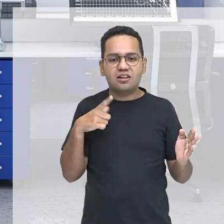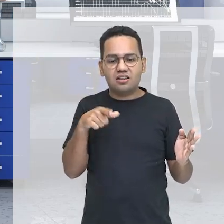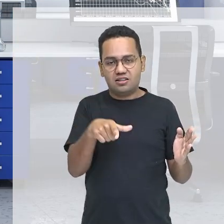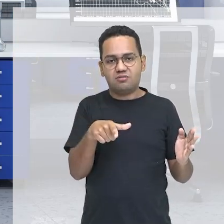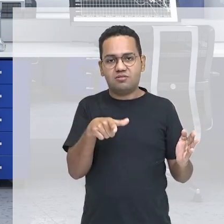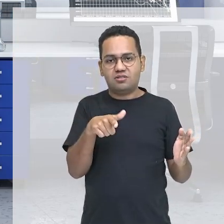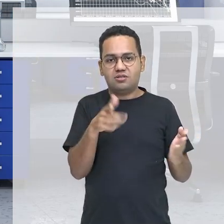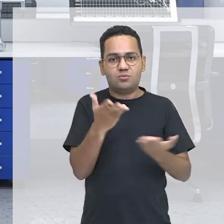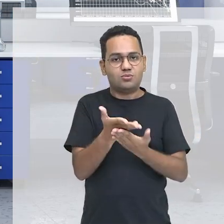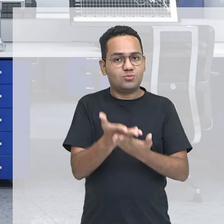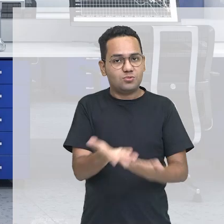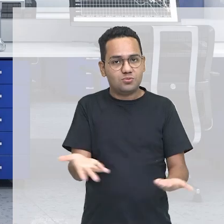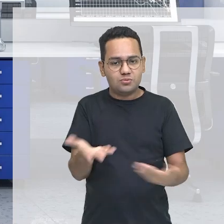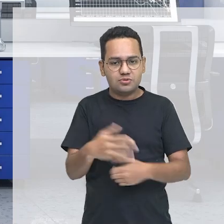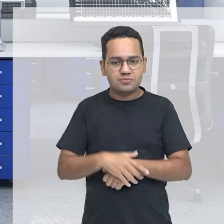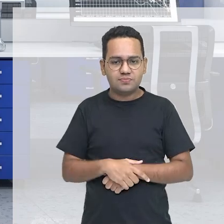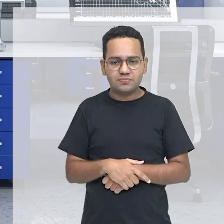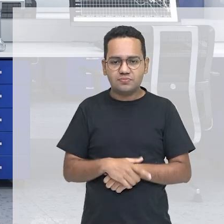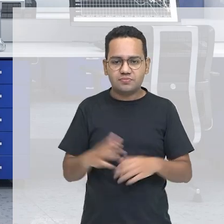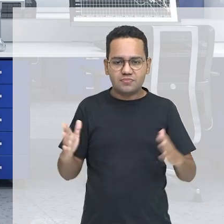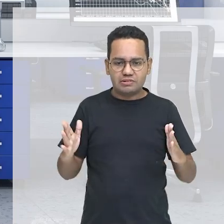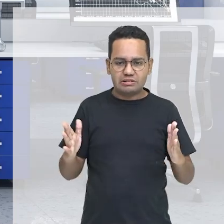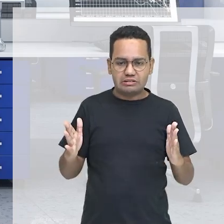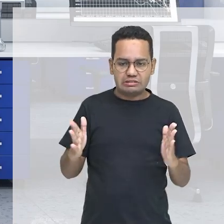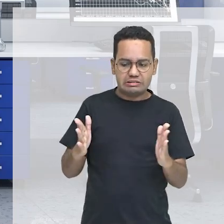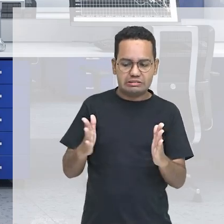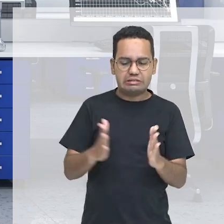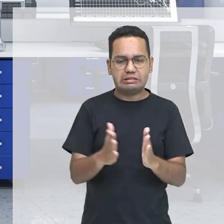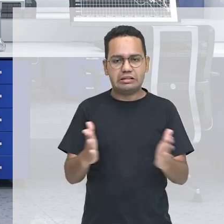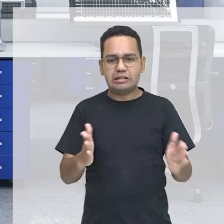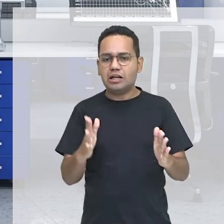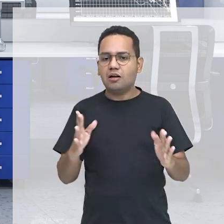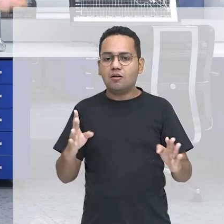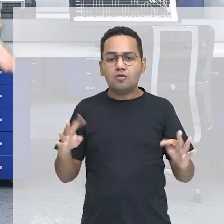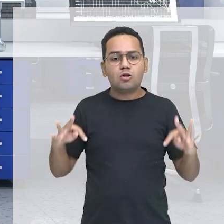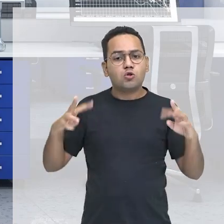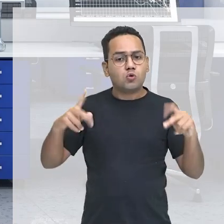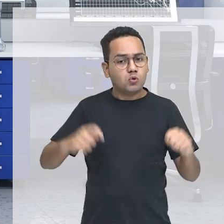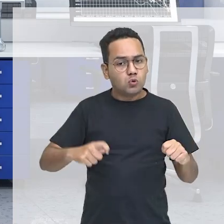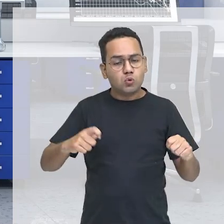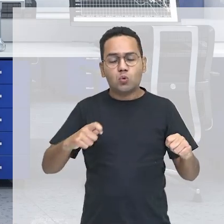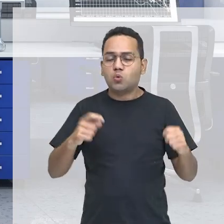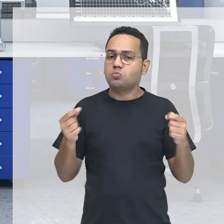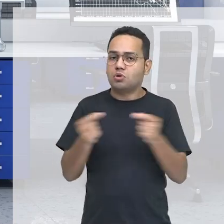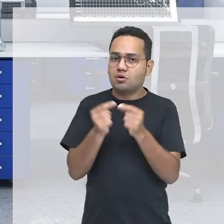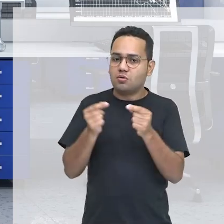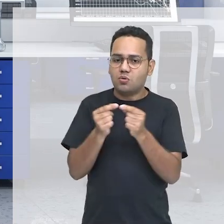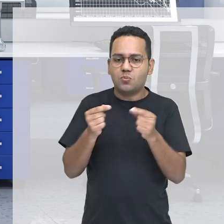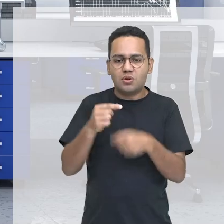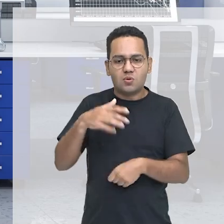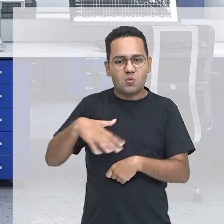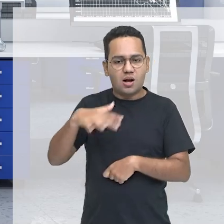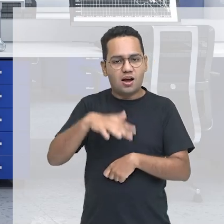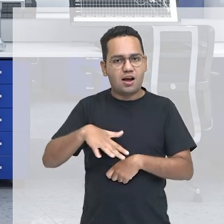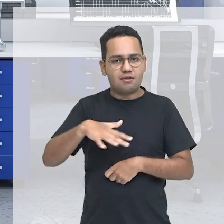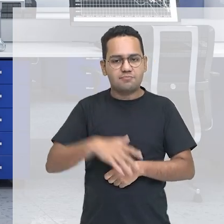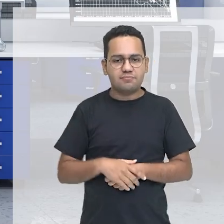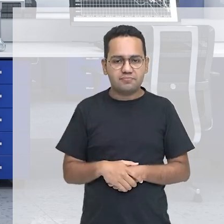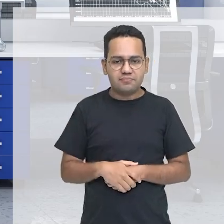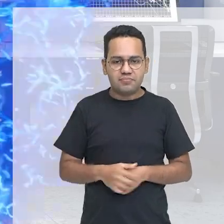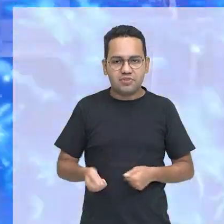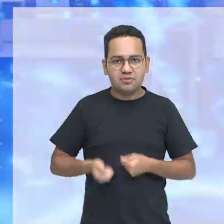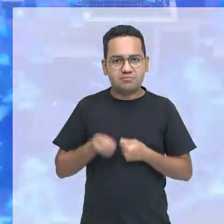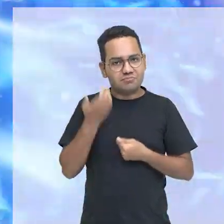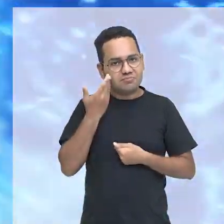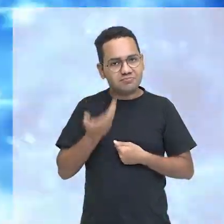estudar, sobre todos os dispositivos da eletrodinâmica. E agora eu jogo para